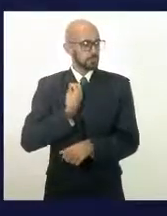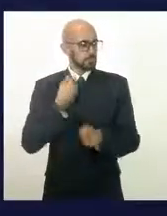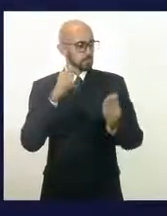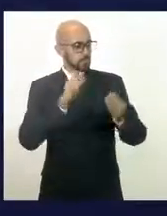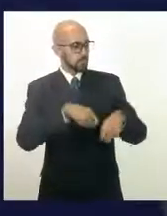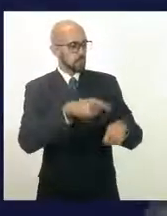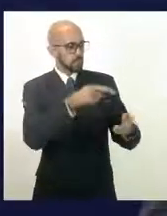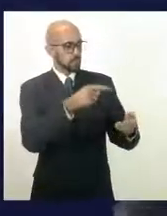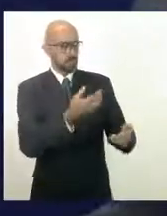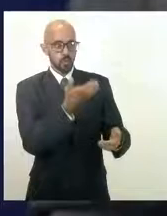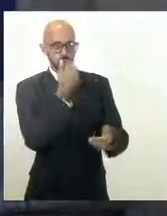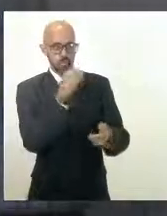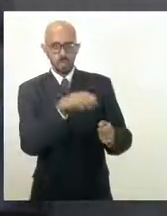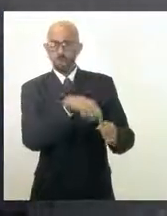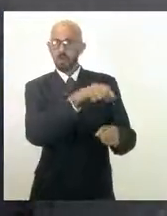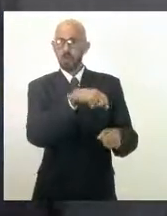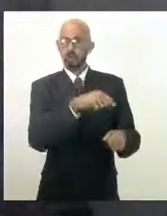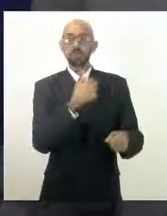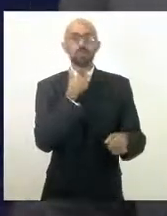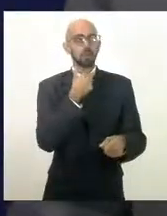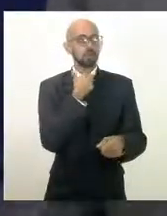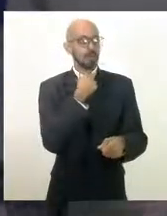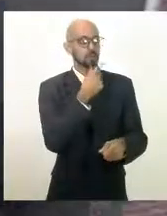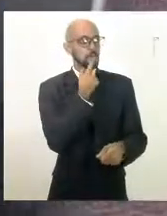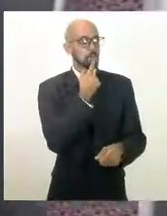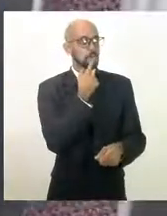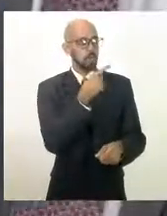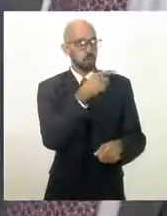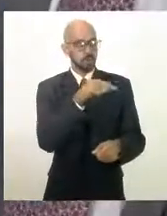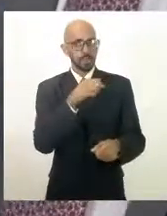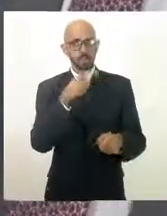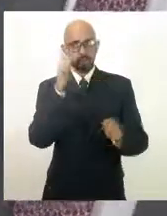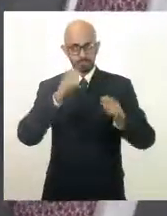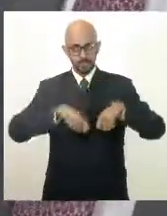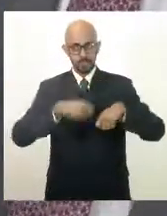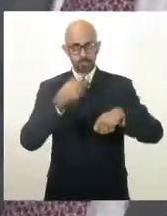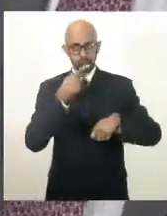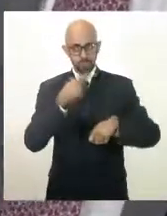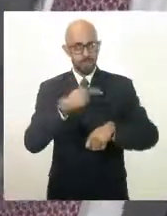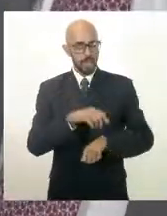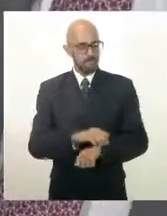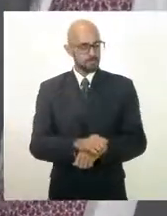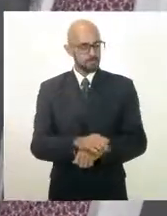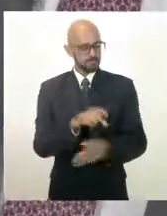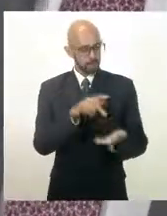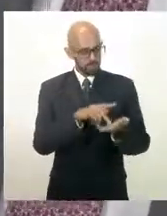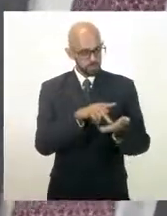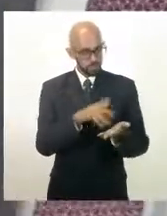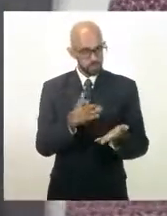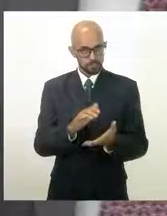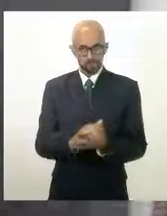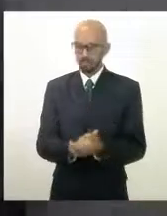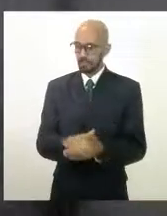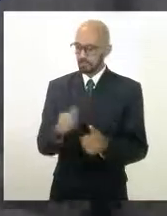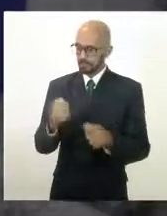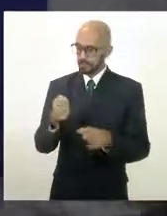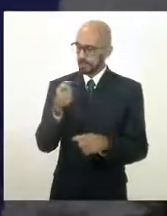com refrigerante, seria muito bom. Que aí deixaria a gente falar, né? Tem que fazer